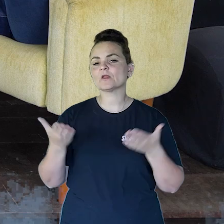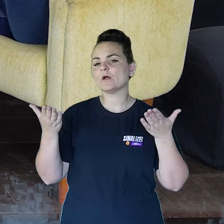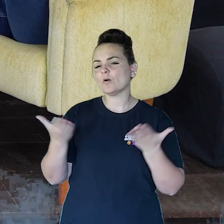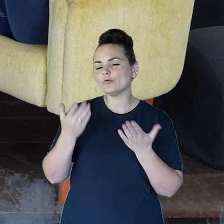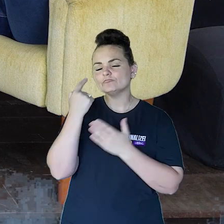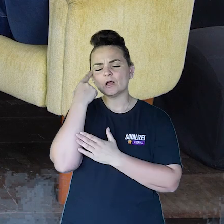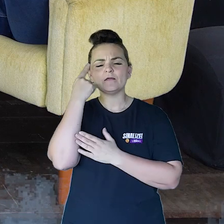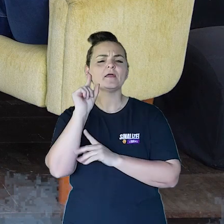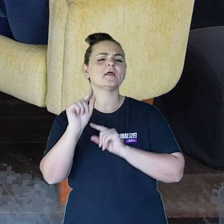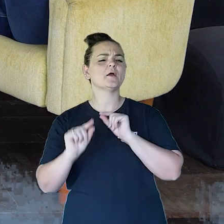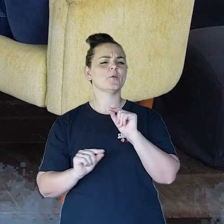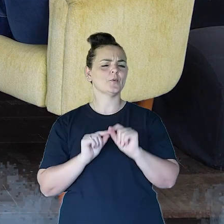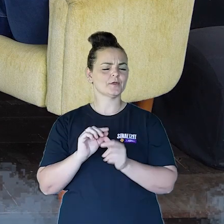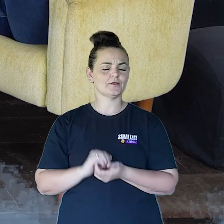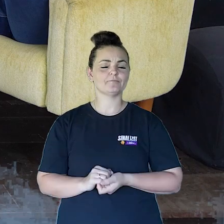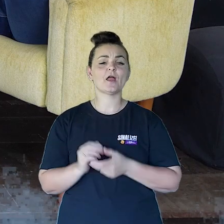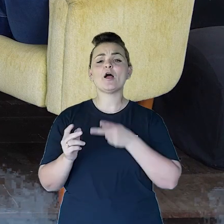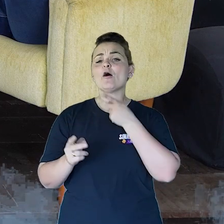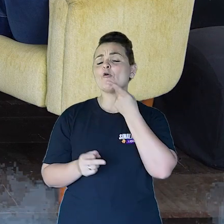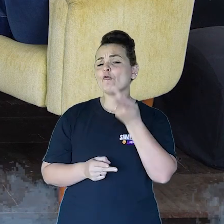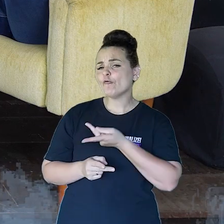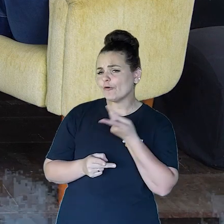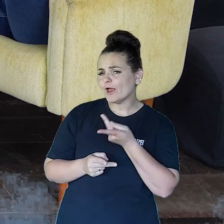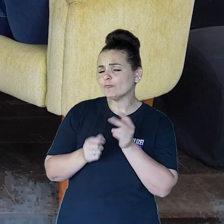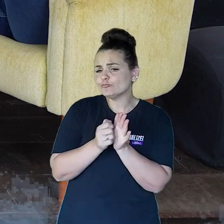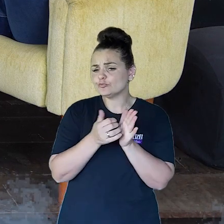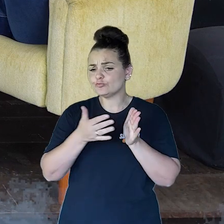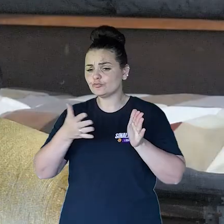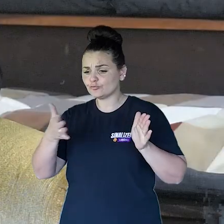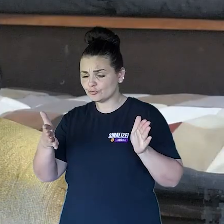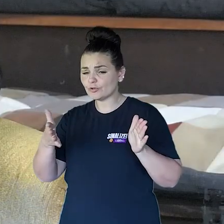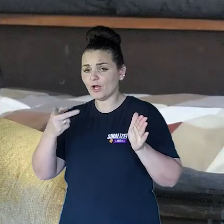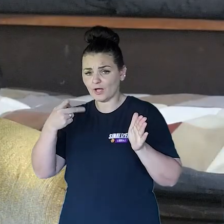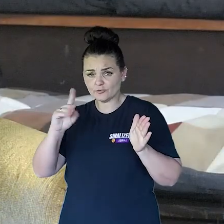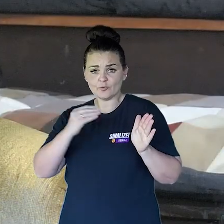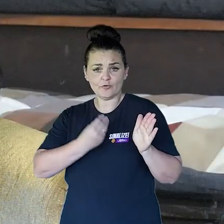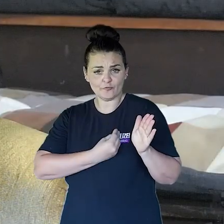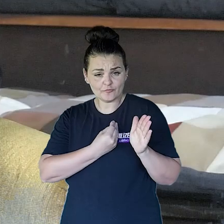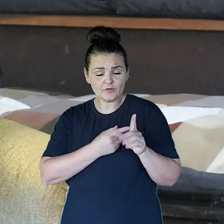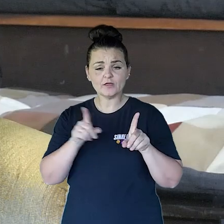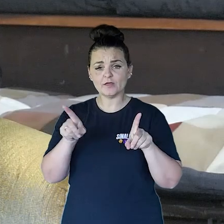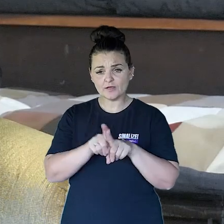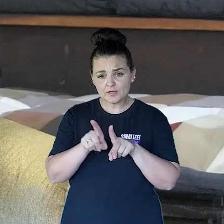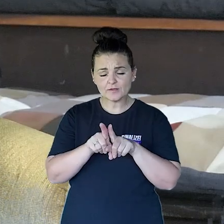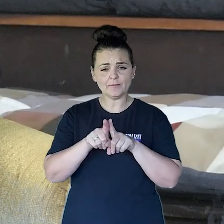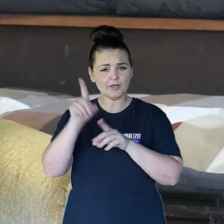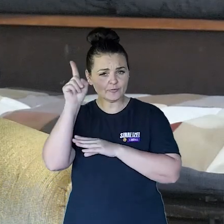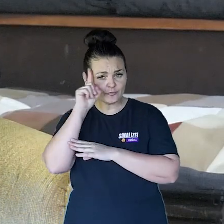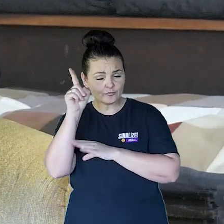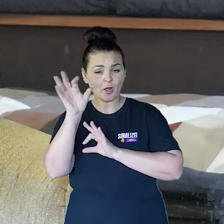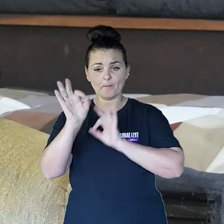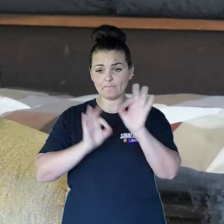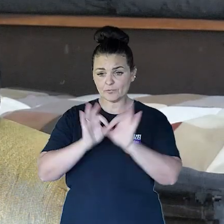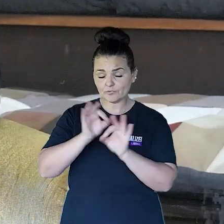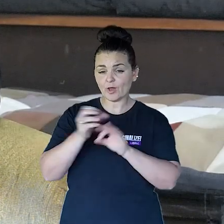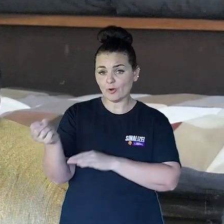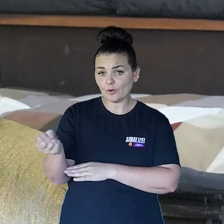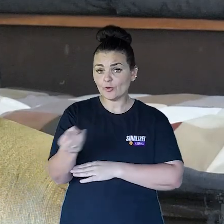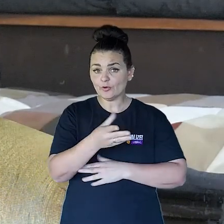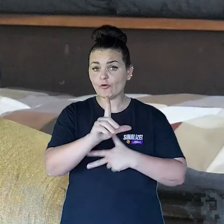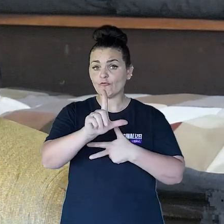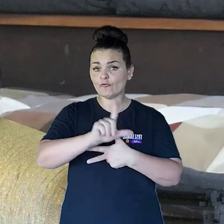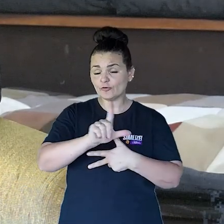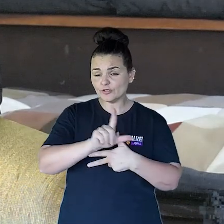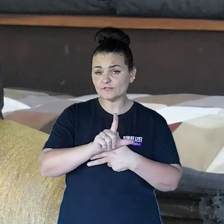a ideia é que possamos falar um pouco sobre a sua trajetória, suas ideias e os planos para essa legislatura